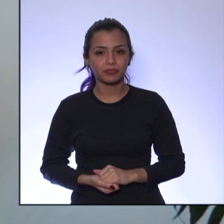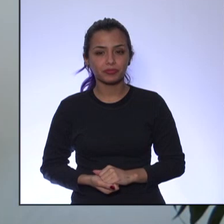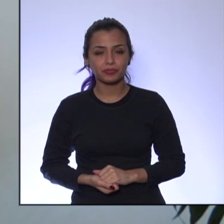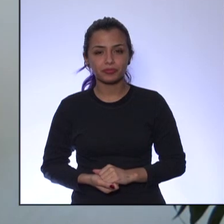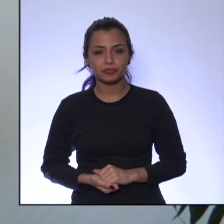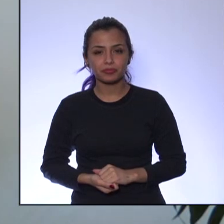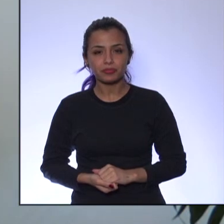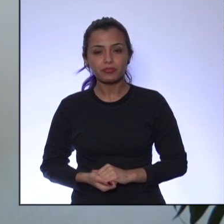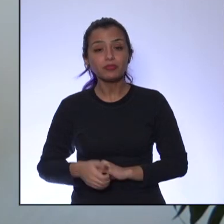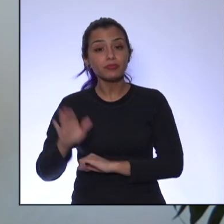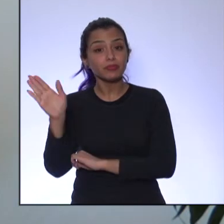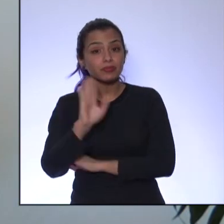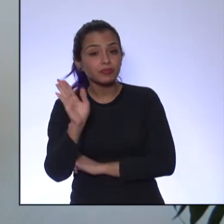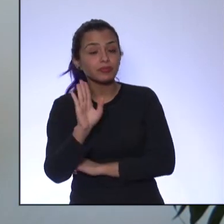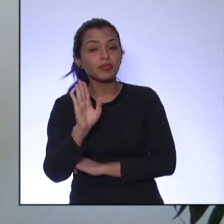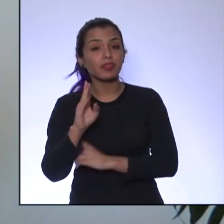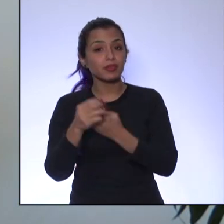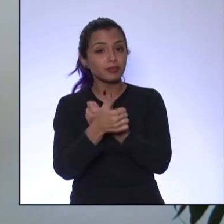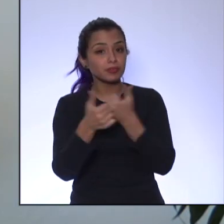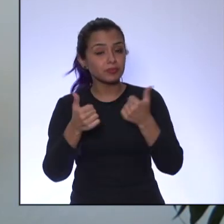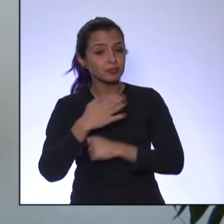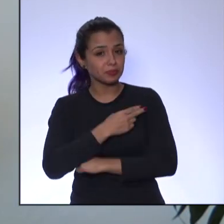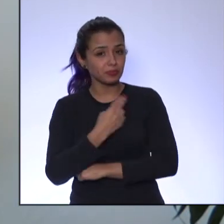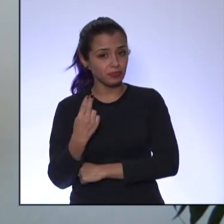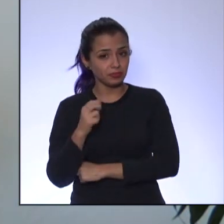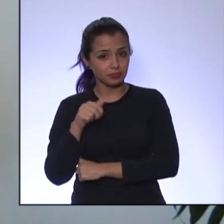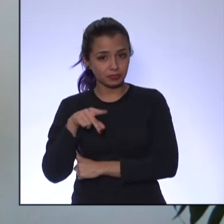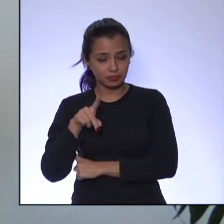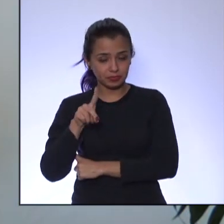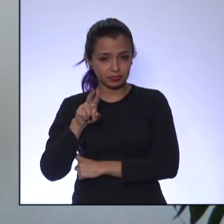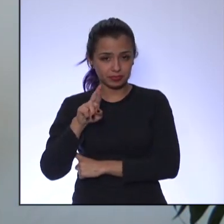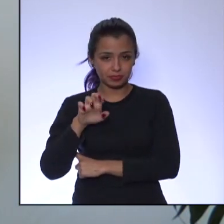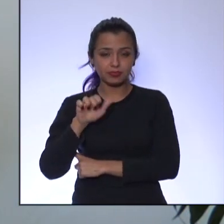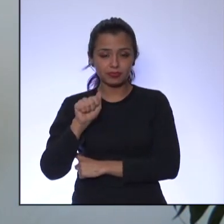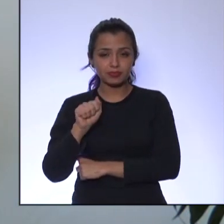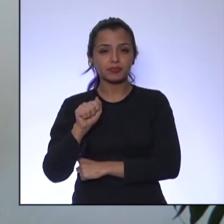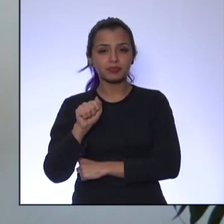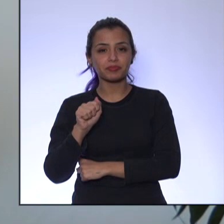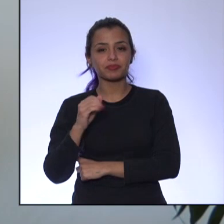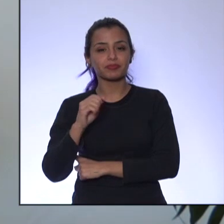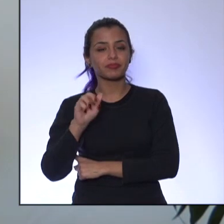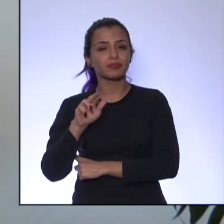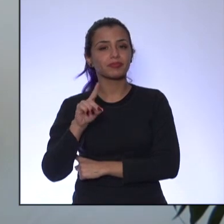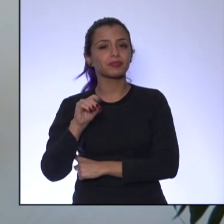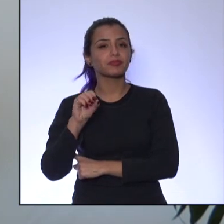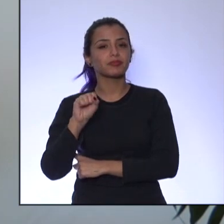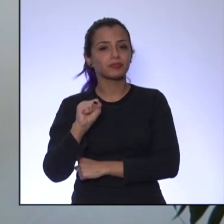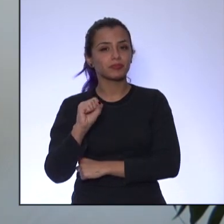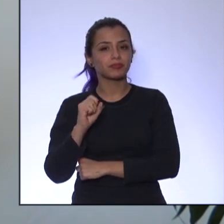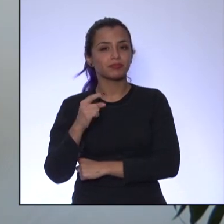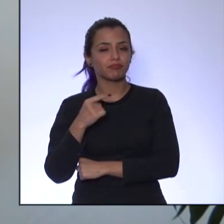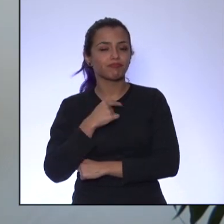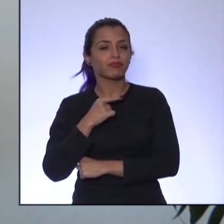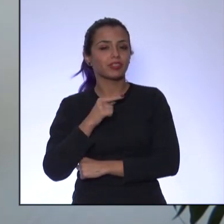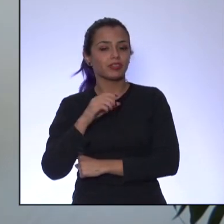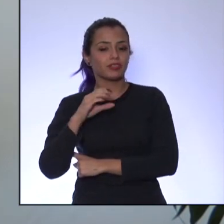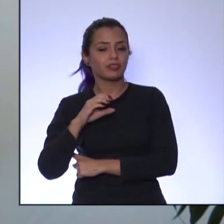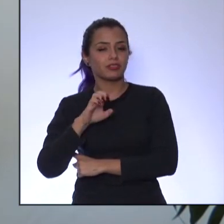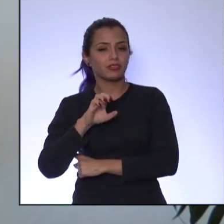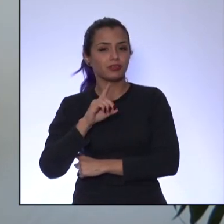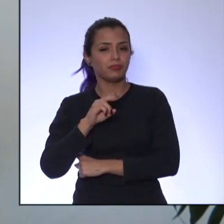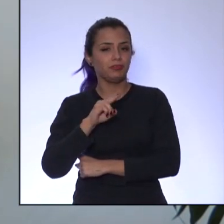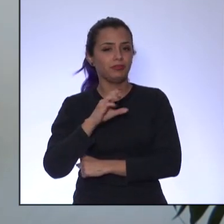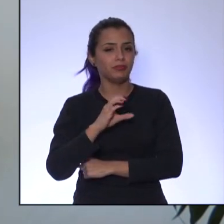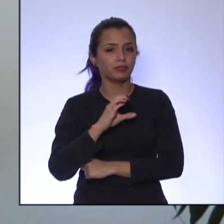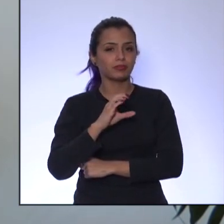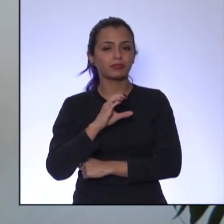Olá, tudo bem? Meu nome é Andréa Cardoso, sou integrante da equipe curricular de Geografia da COPED, da SEDUC, e hoje estou